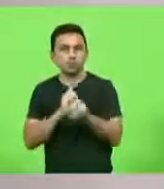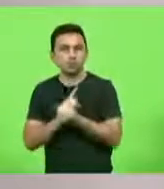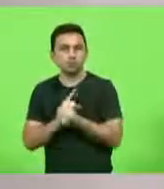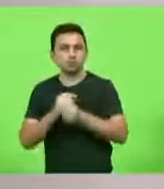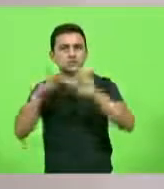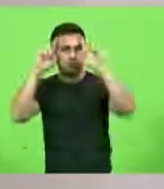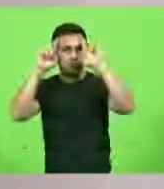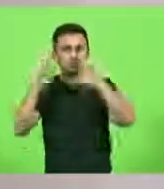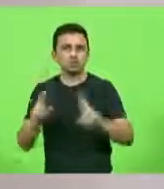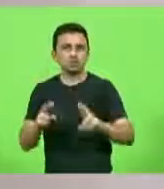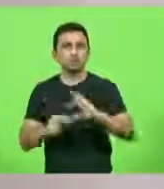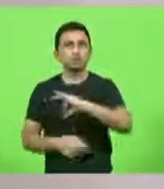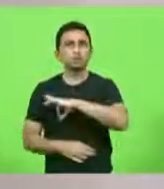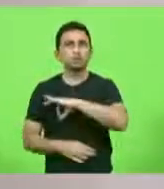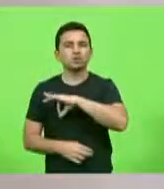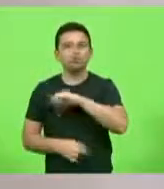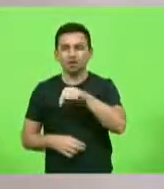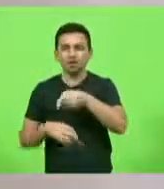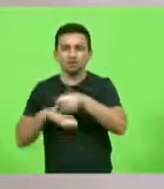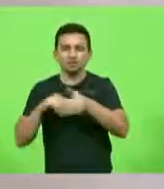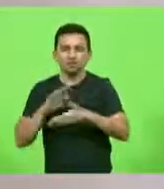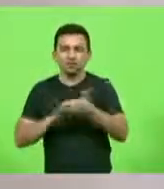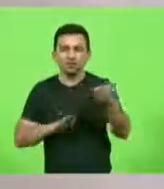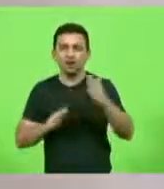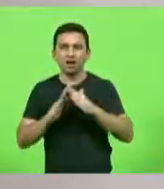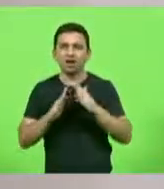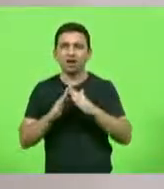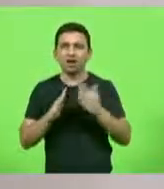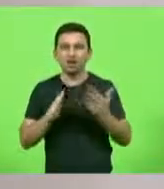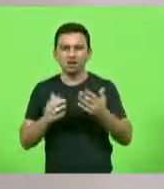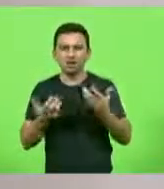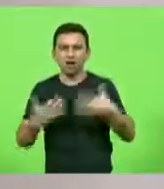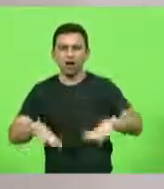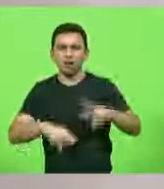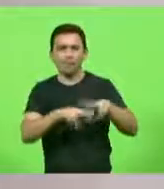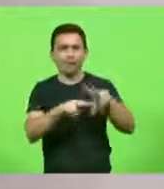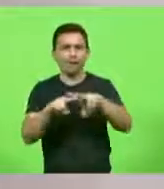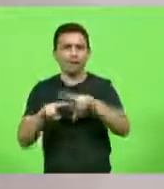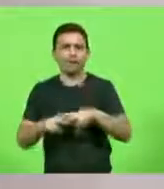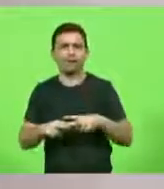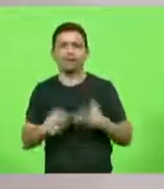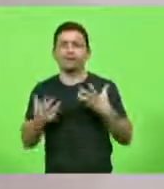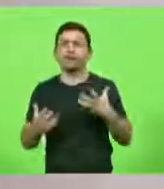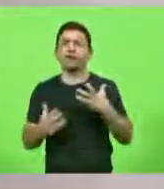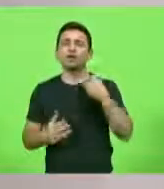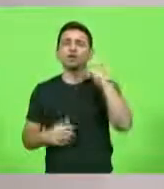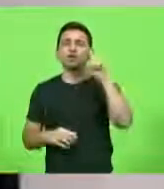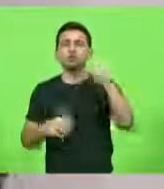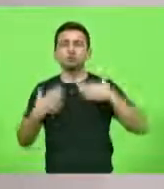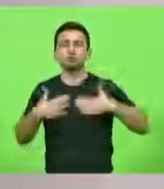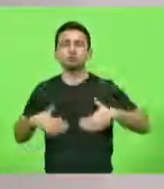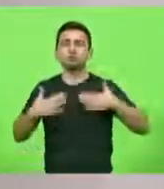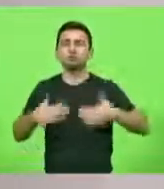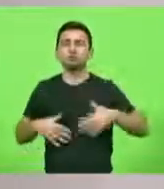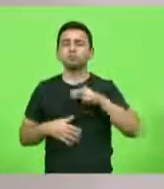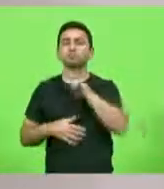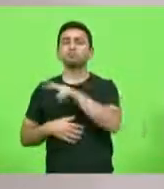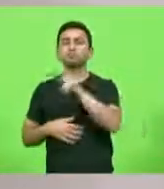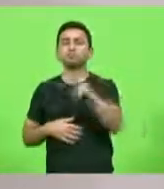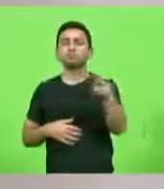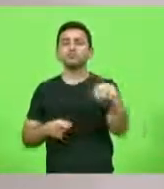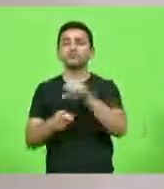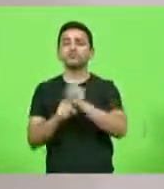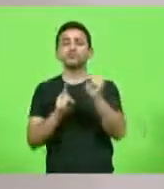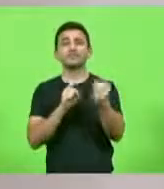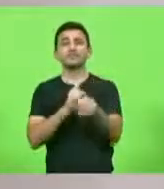respeito. O policial sai de casa, não quer prender ninguém. Ele quer passar o dia tranquilo, vendo que a